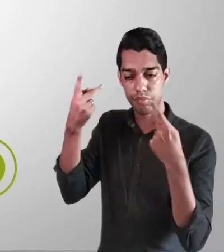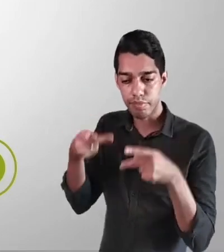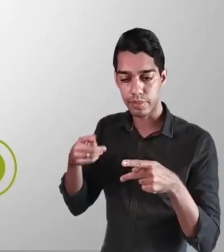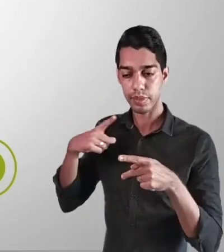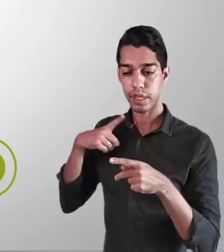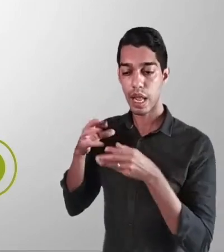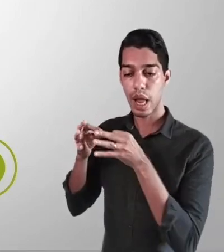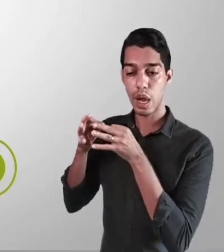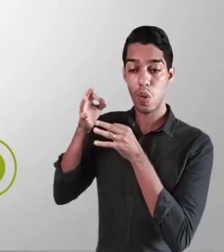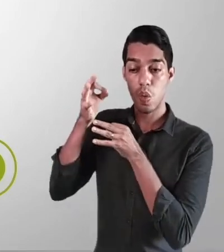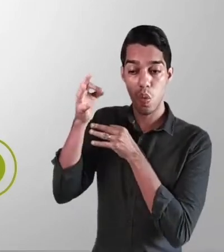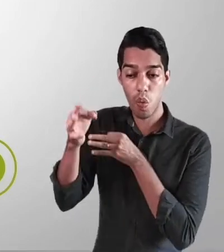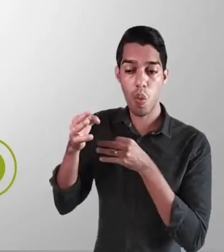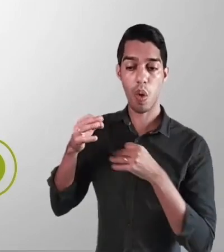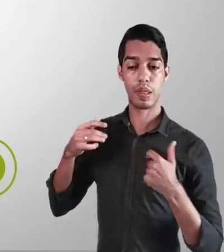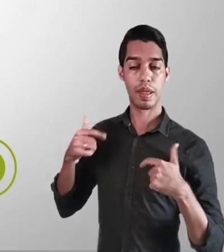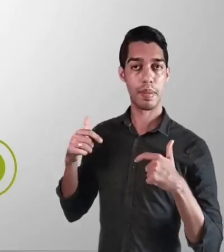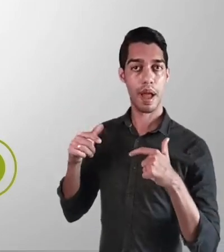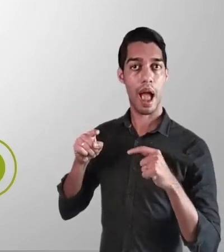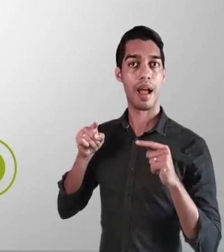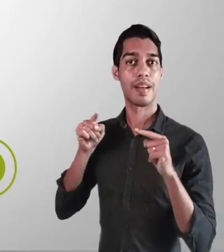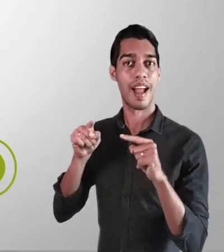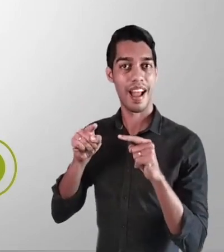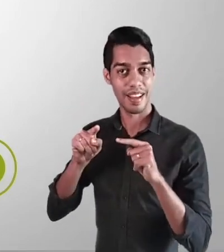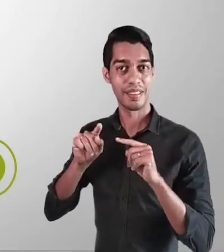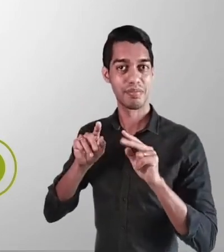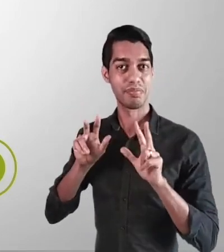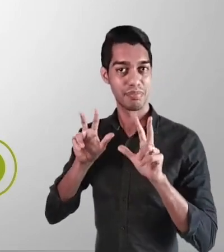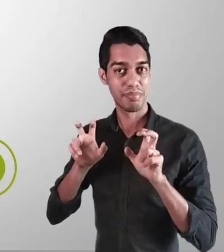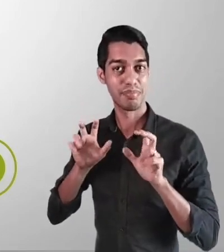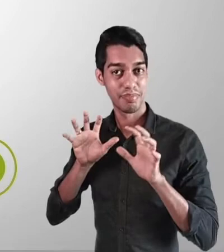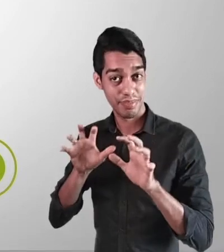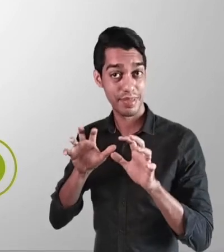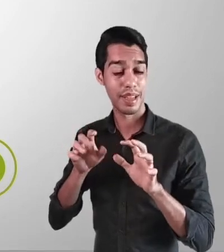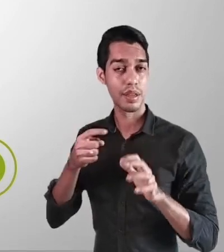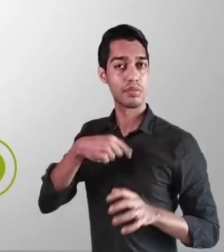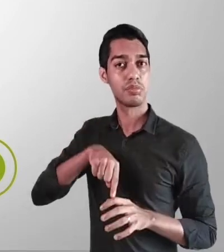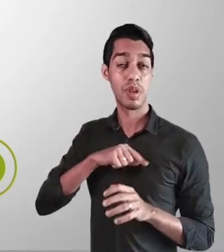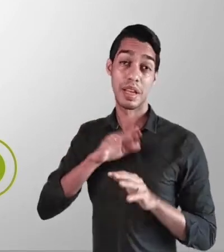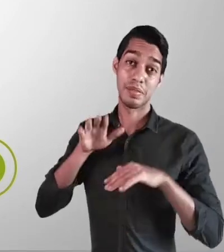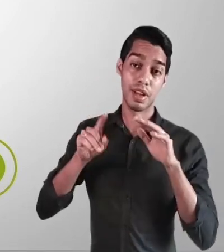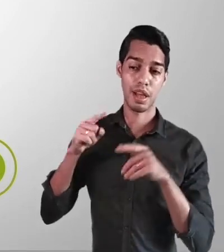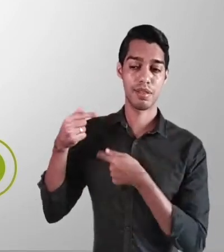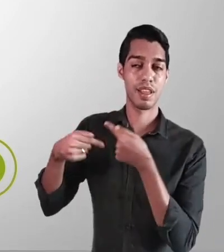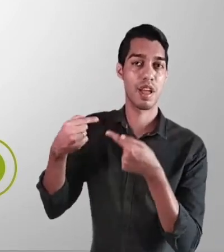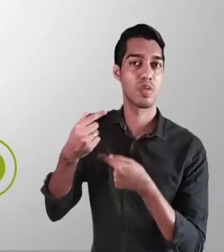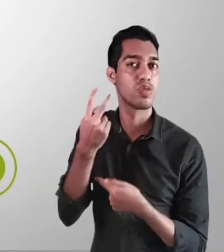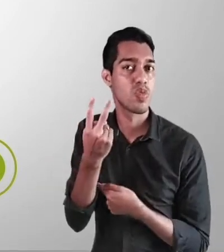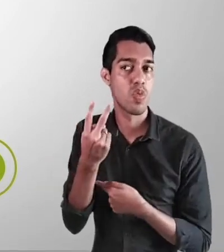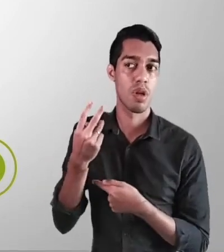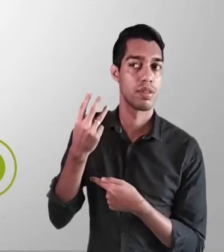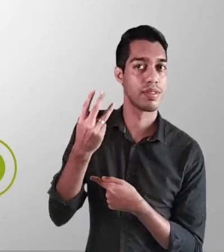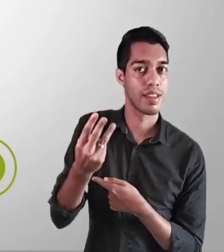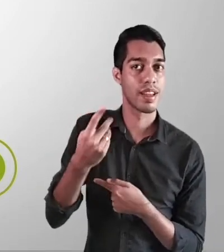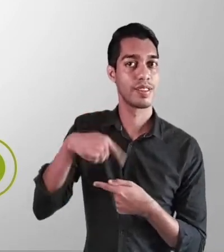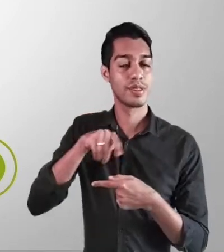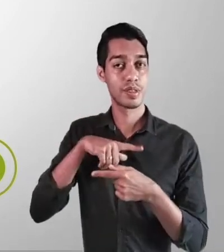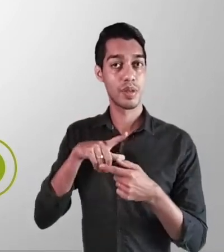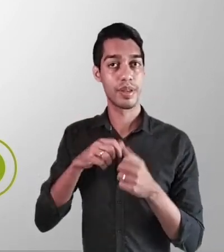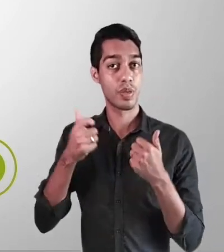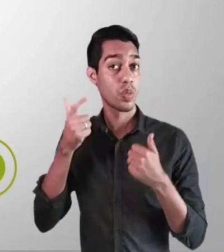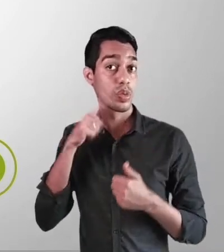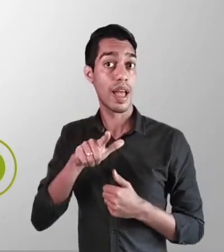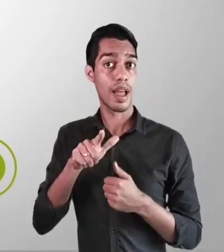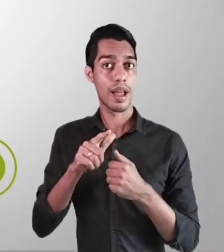gente muitas vezes vê duas, três gerações para formar as bases de uma educação financeira da população,